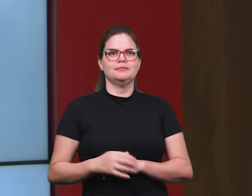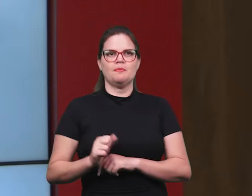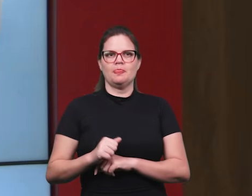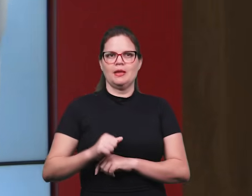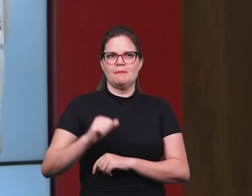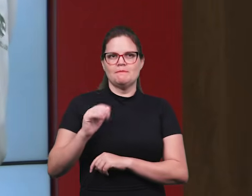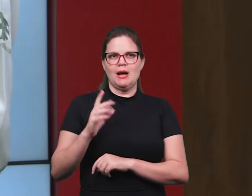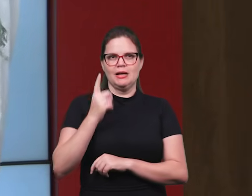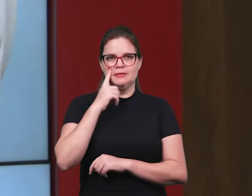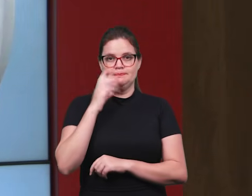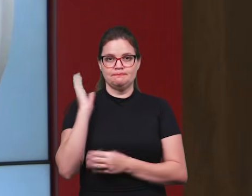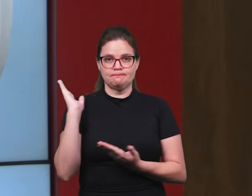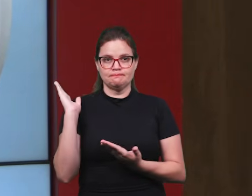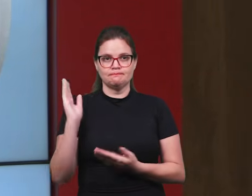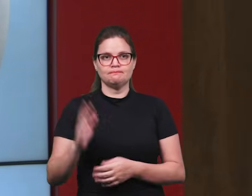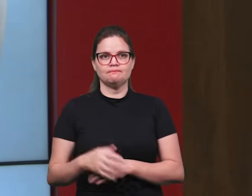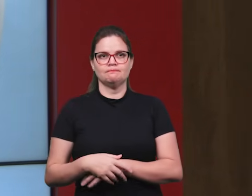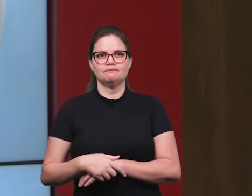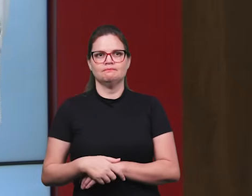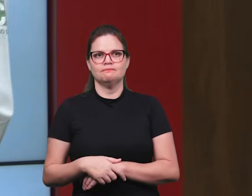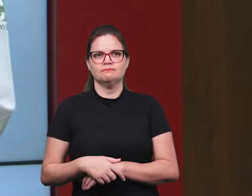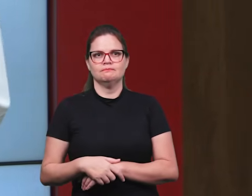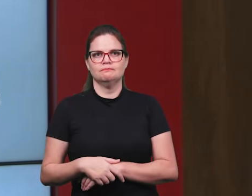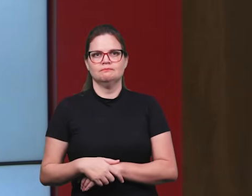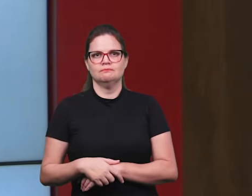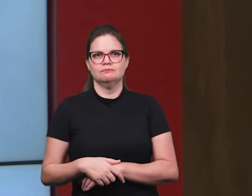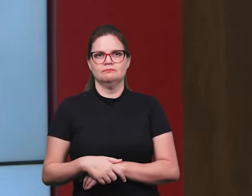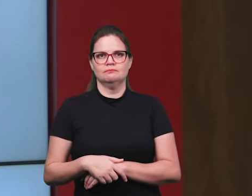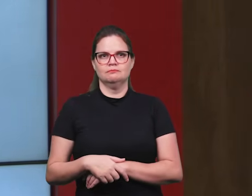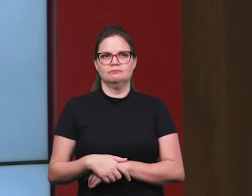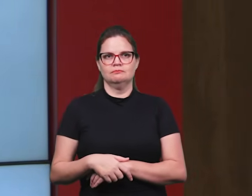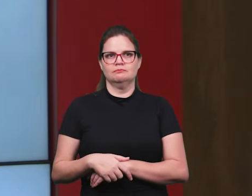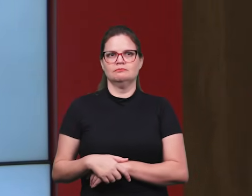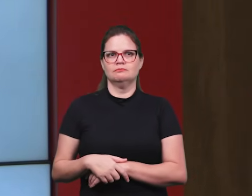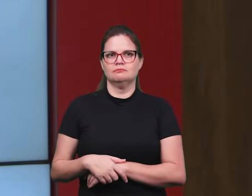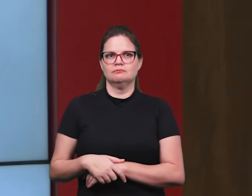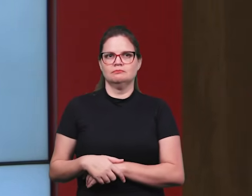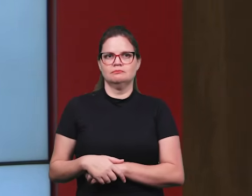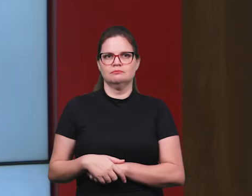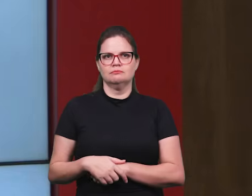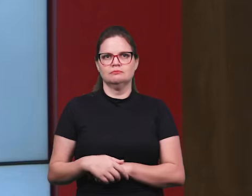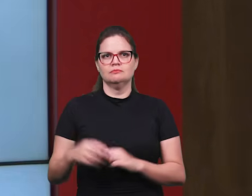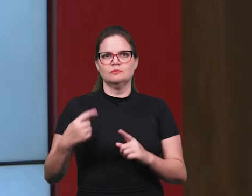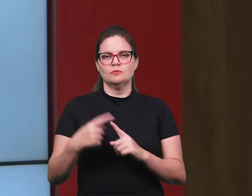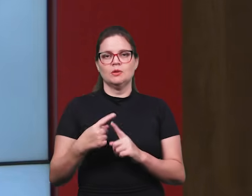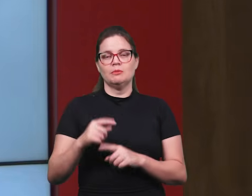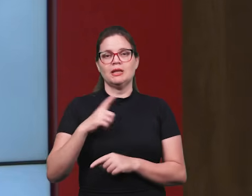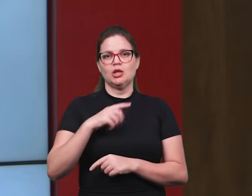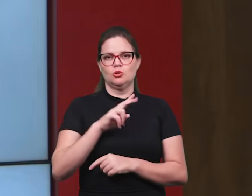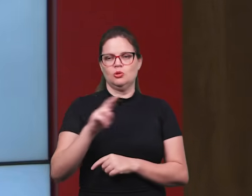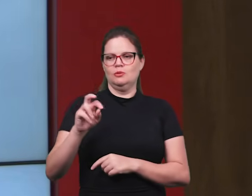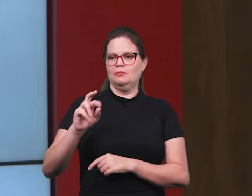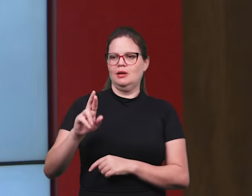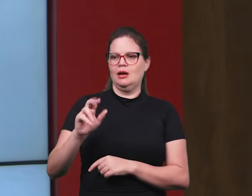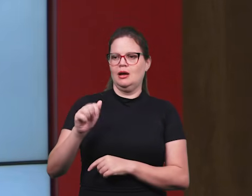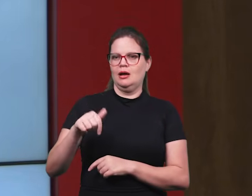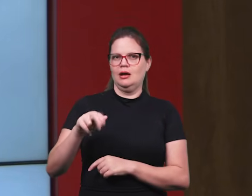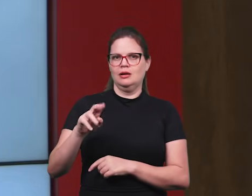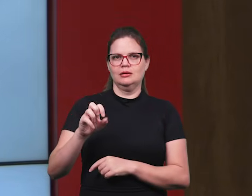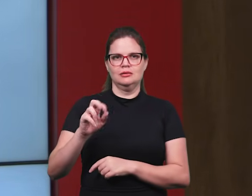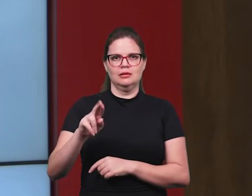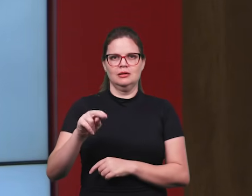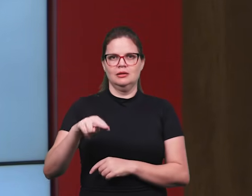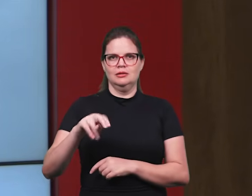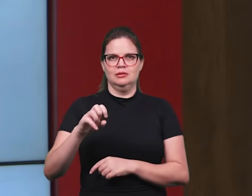mais feitos, ou é anestesia peridural, chamada de epidural, ou a raquianestesia. Então, a diferença